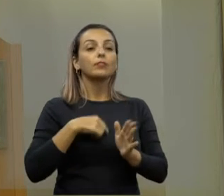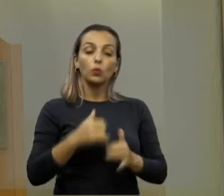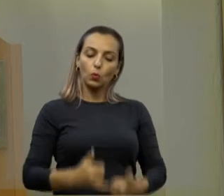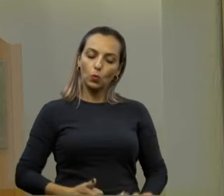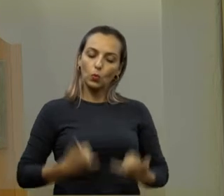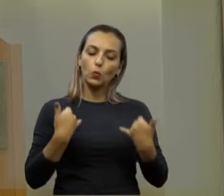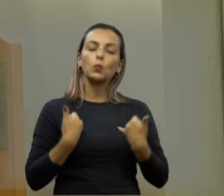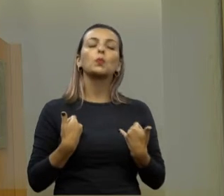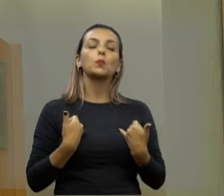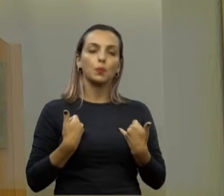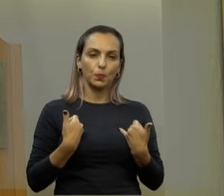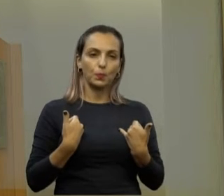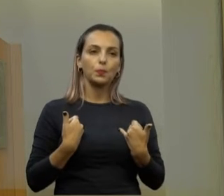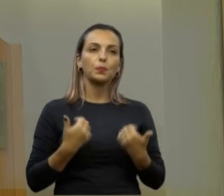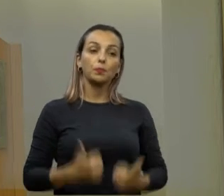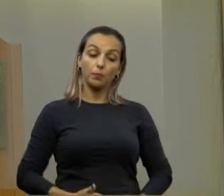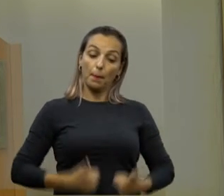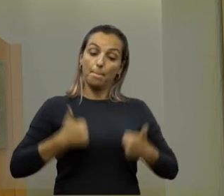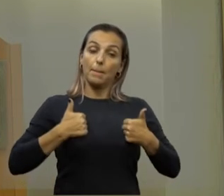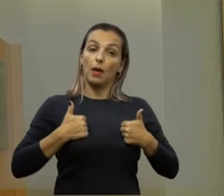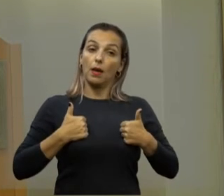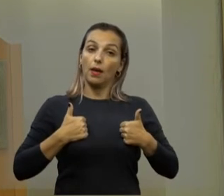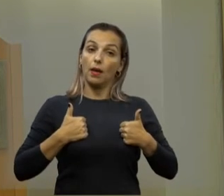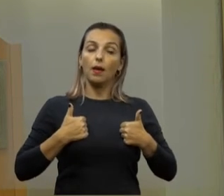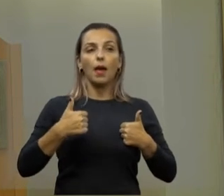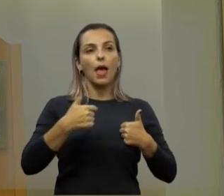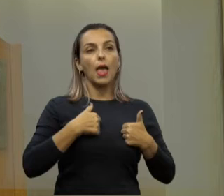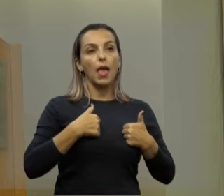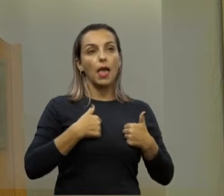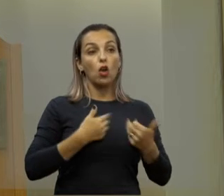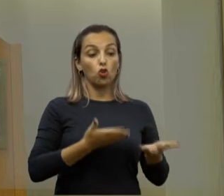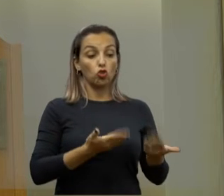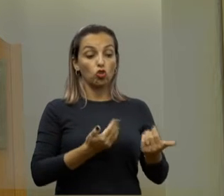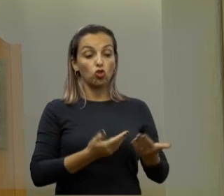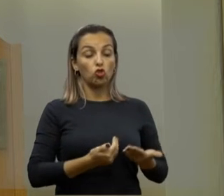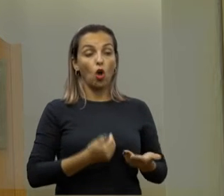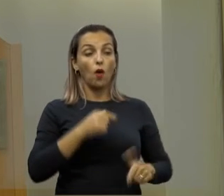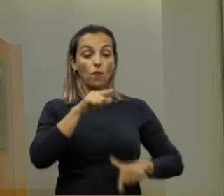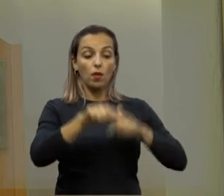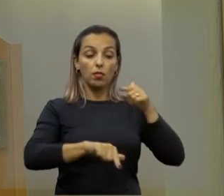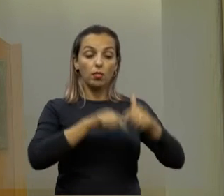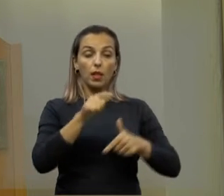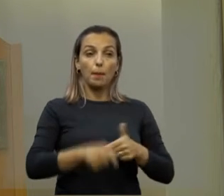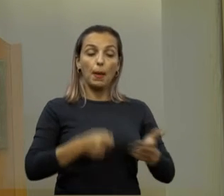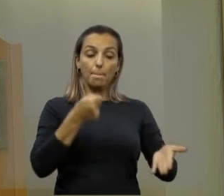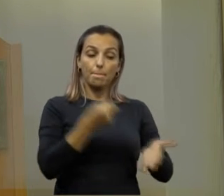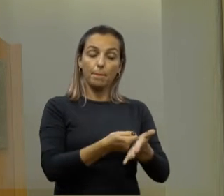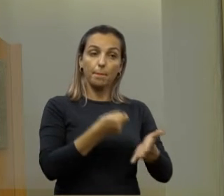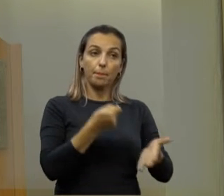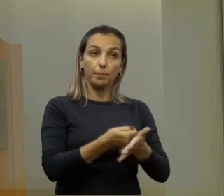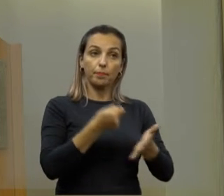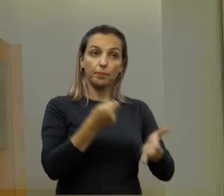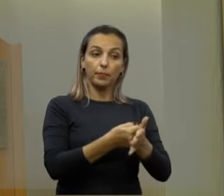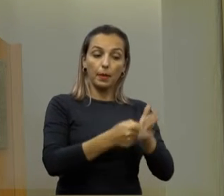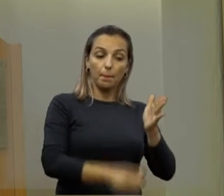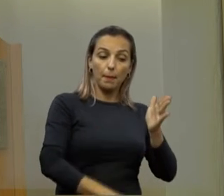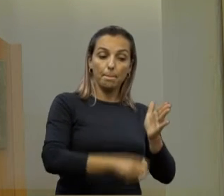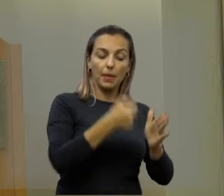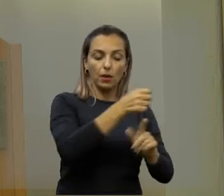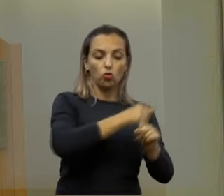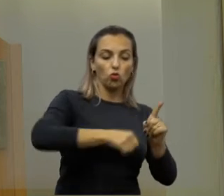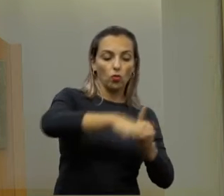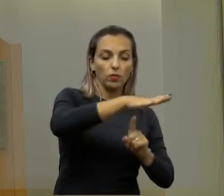orgulhosa porque eu fui uma jovem que atua na militância primeiro militância